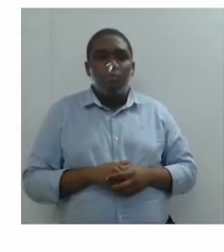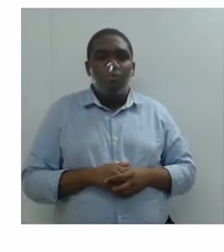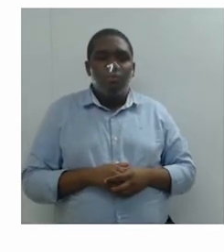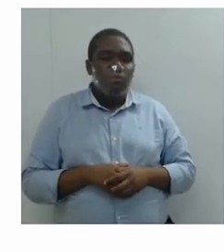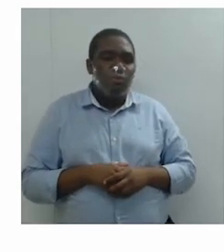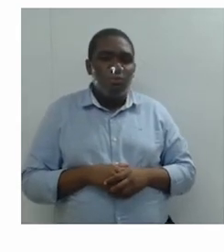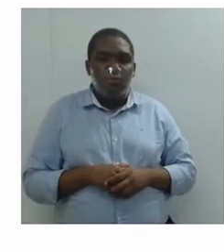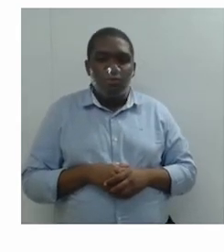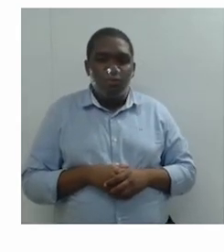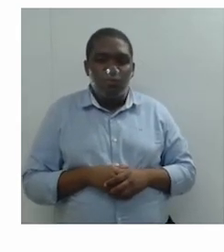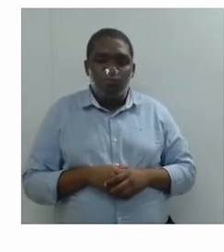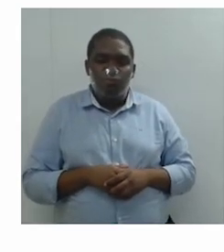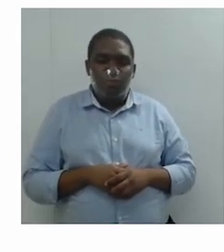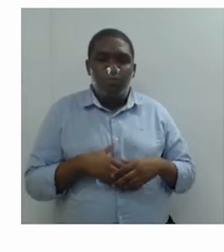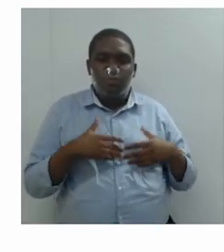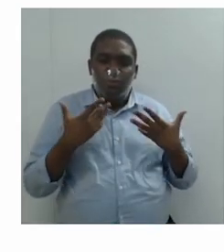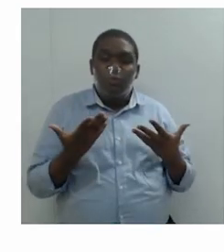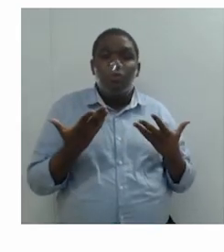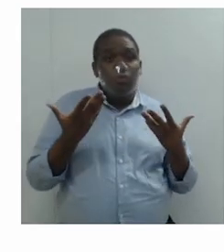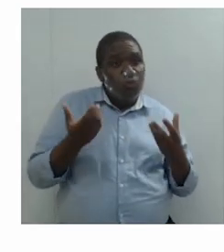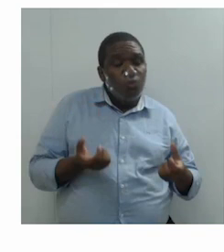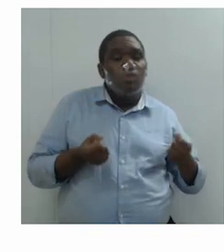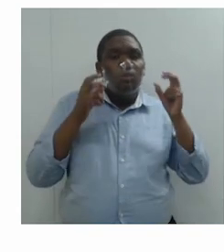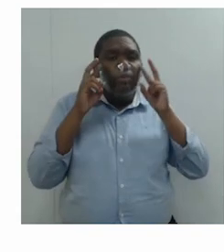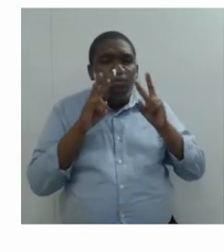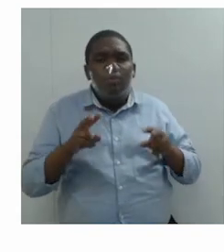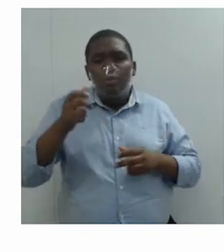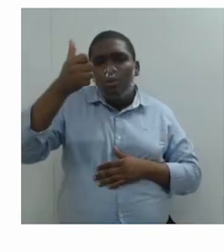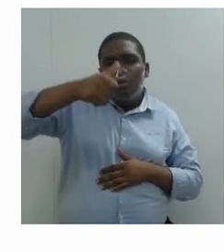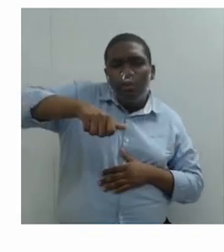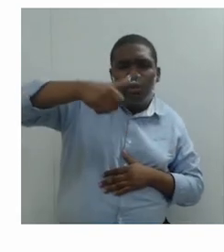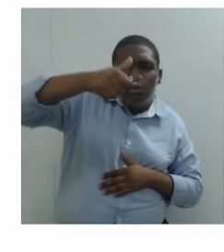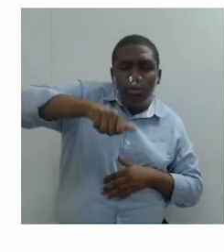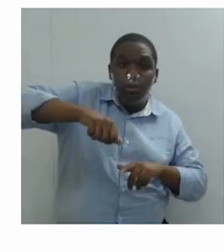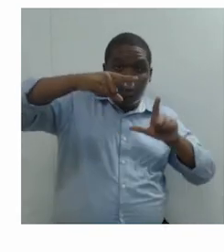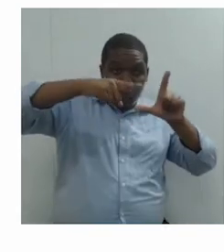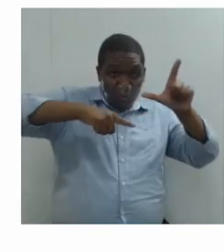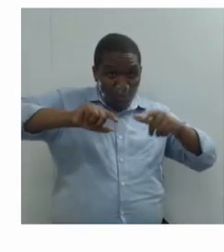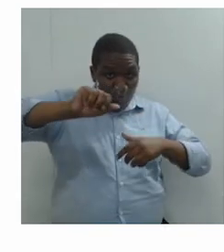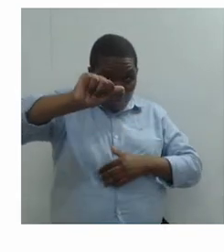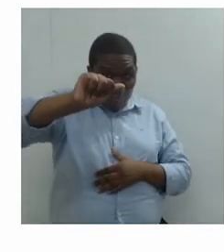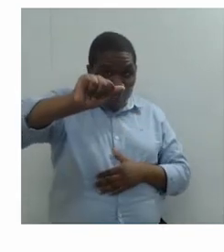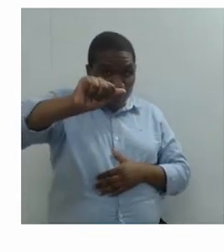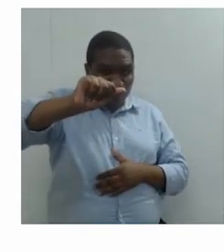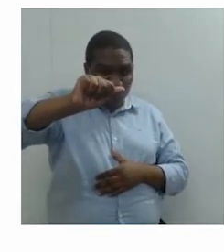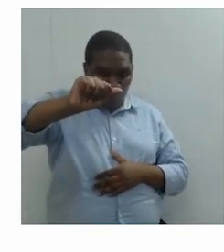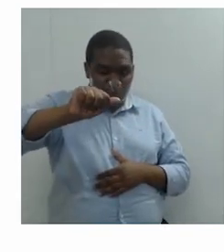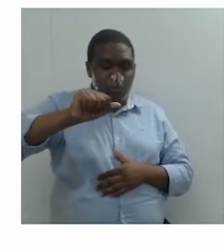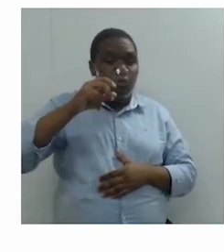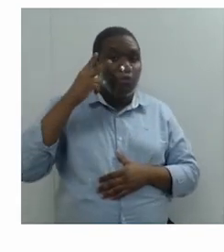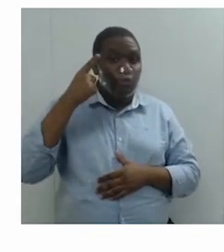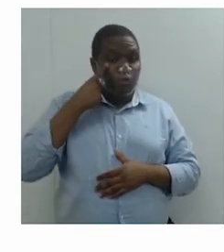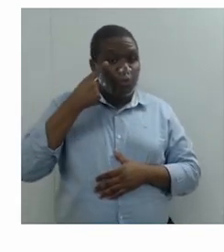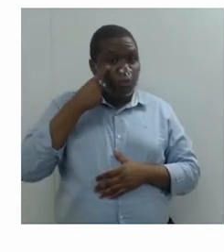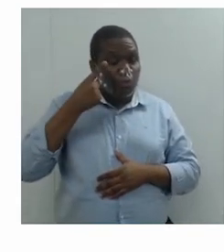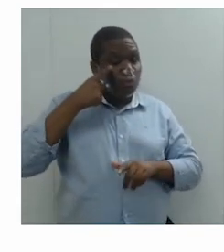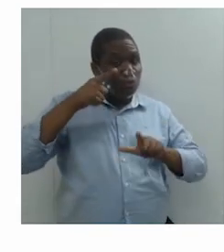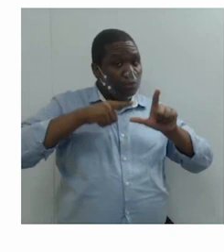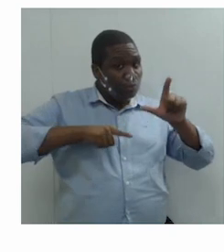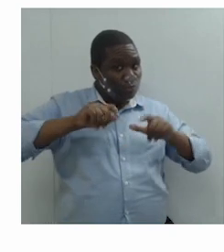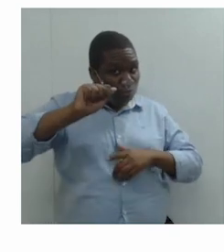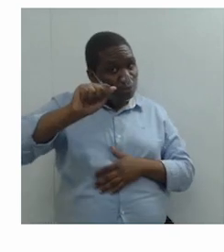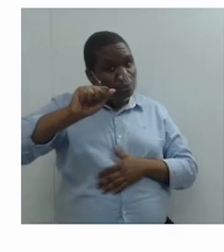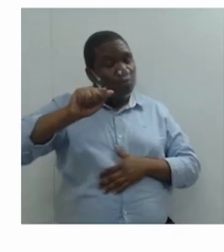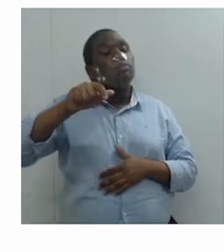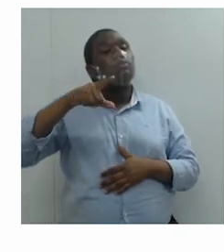Vamos então analisar a alternativa A. Veja, a alternativa